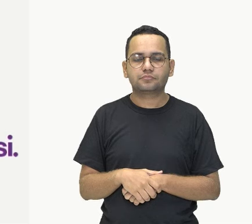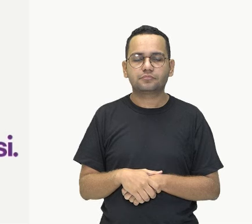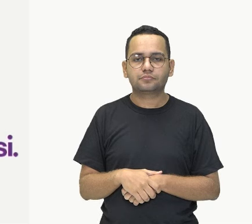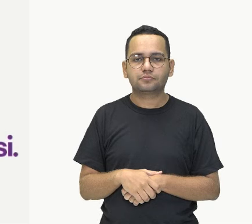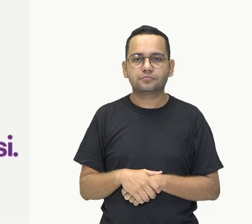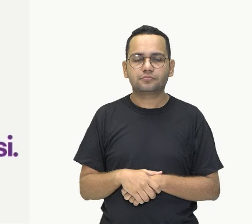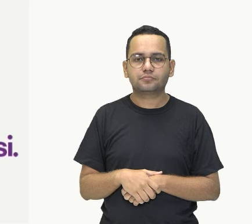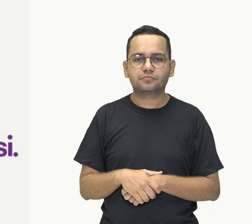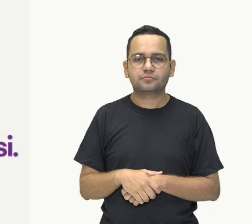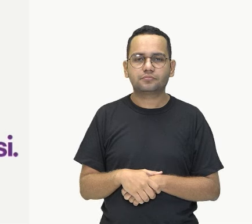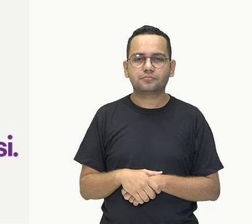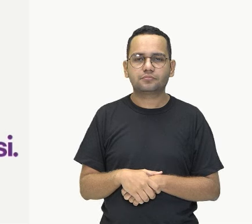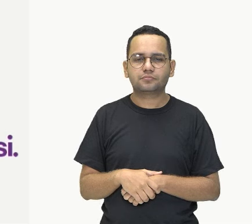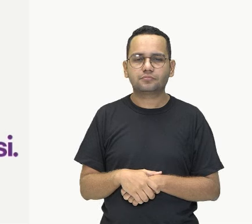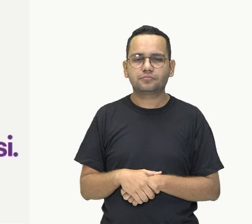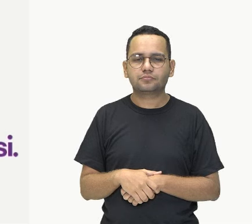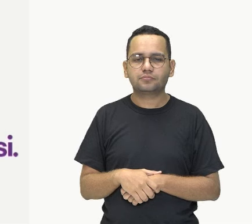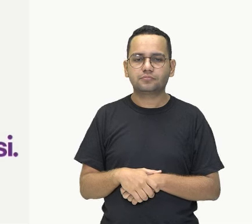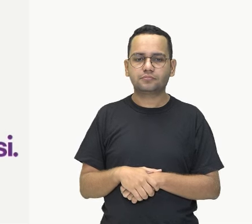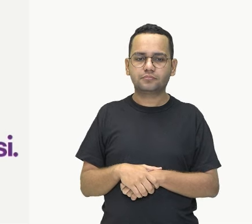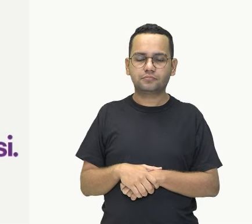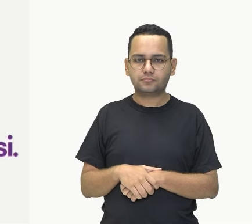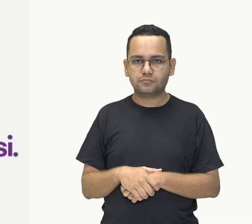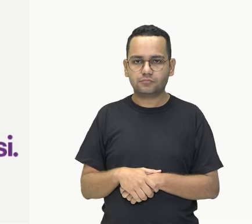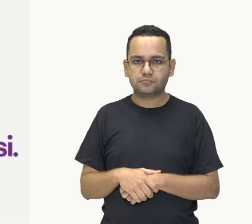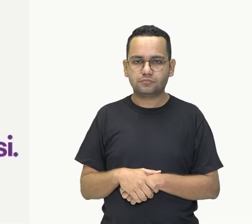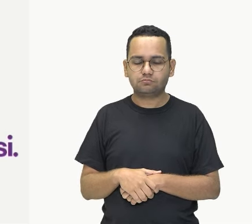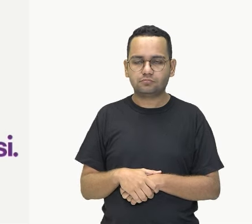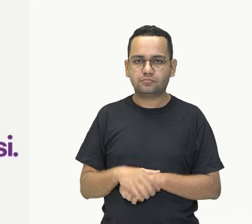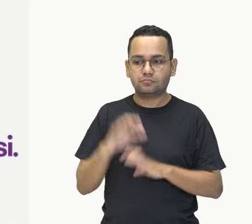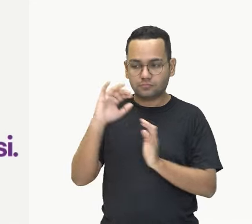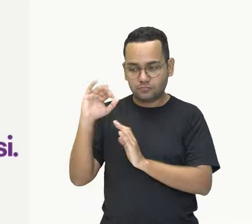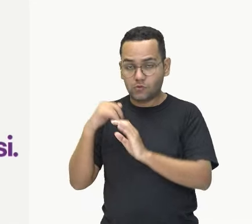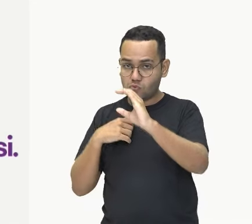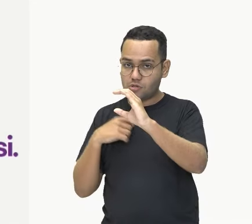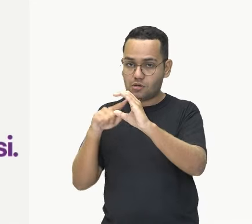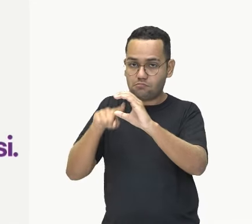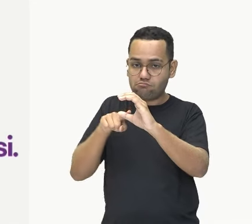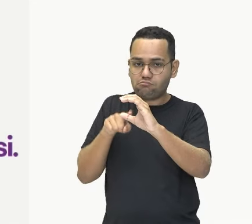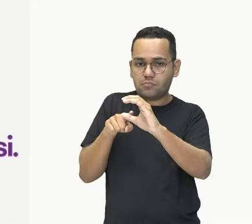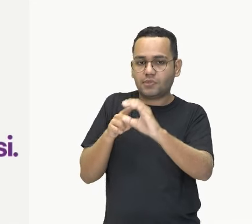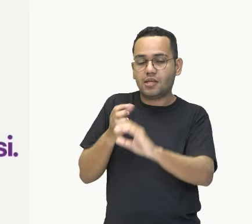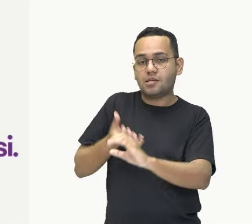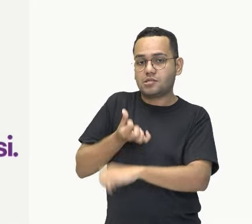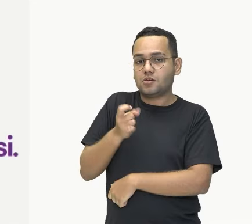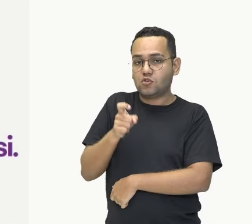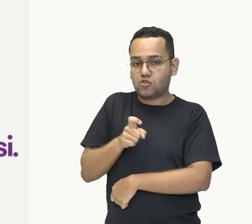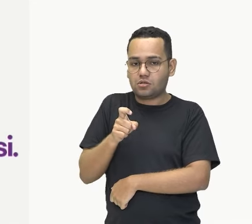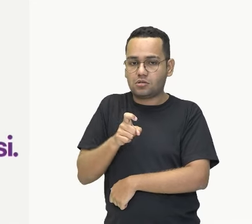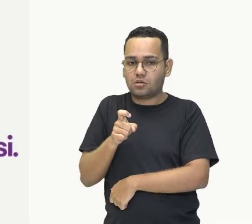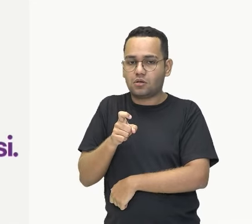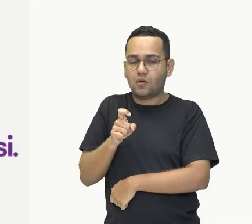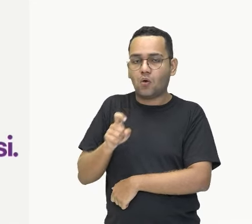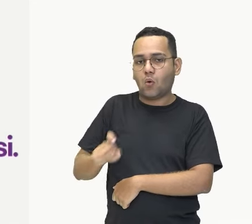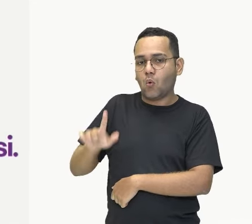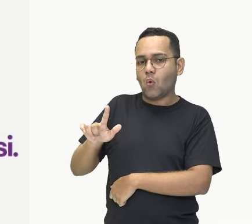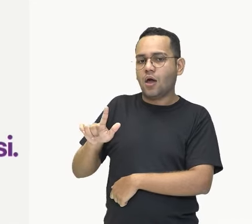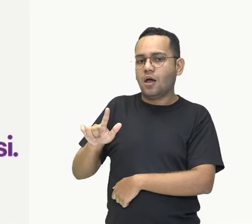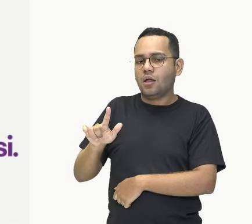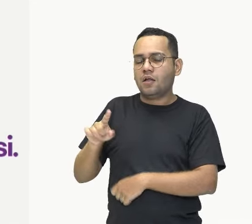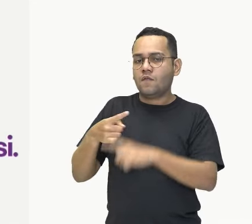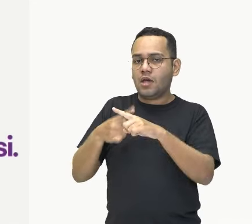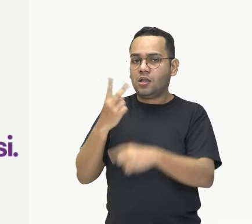temos, nosso comprimento, 6x, vezes a nossa largura, 2x,